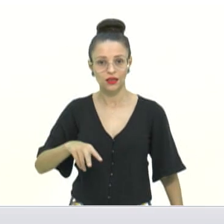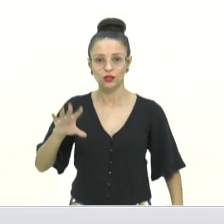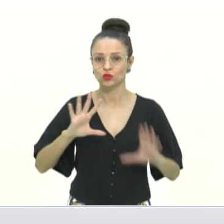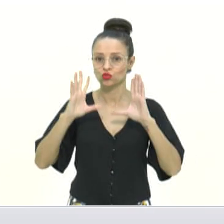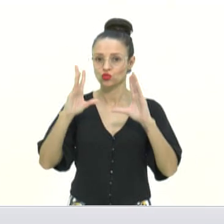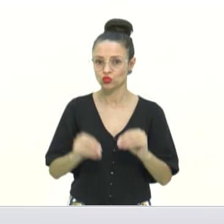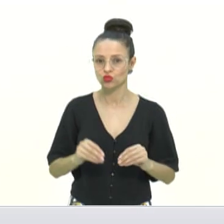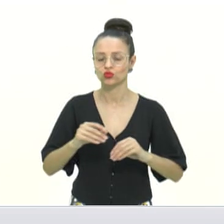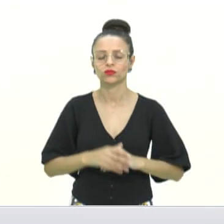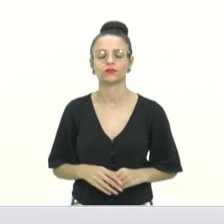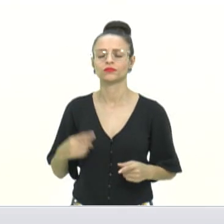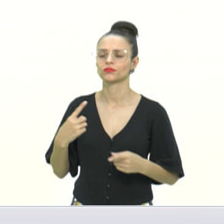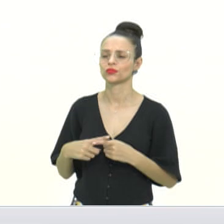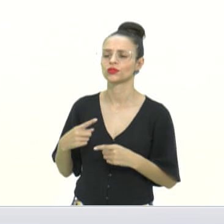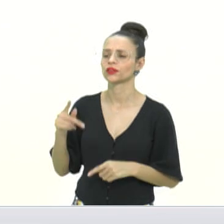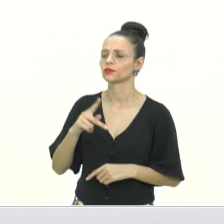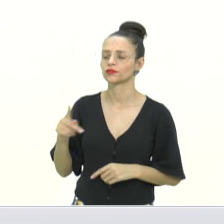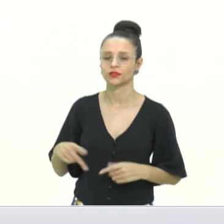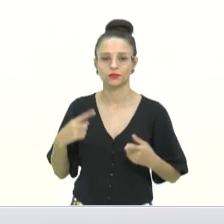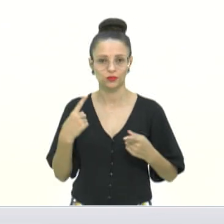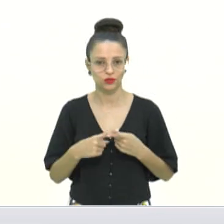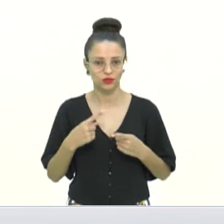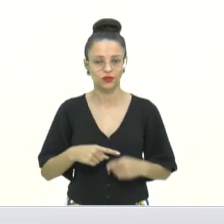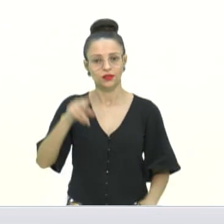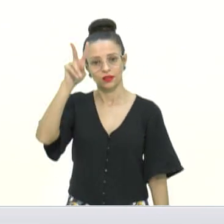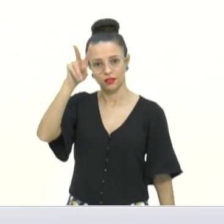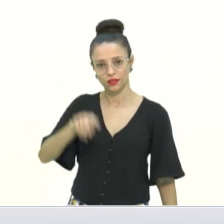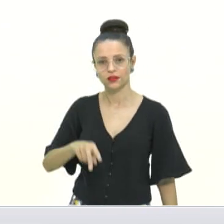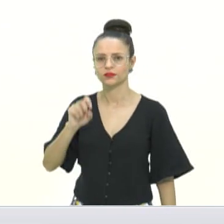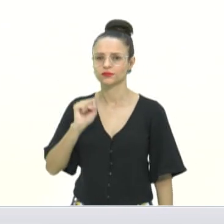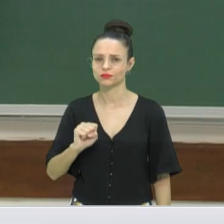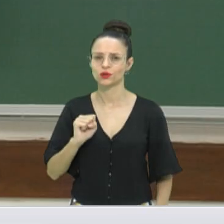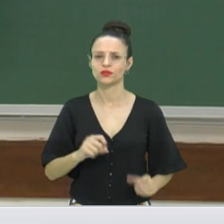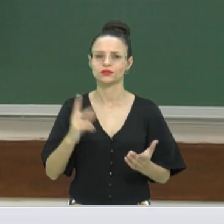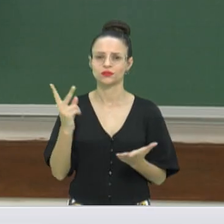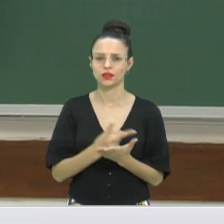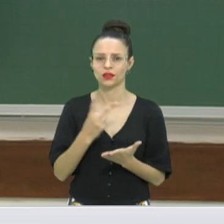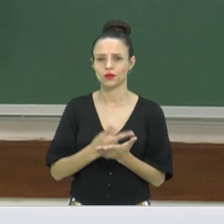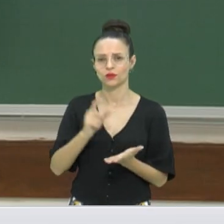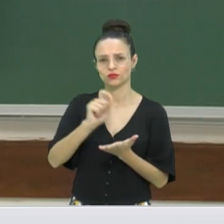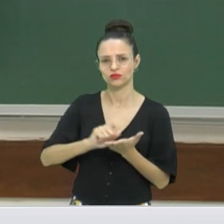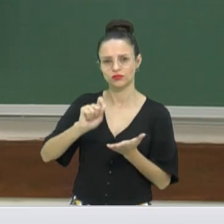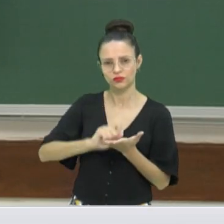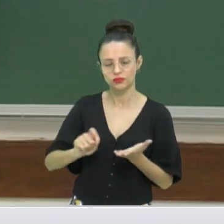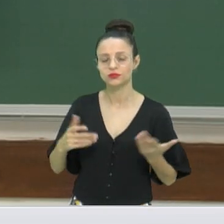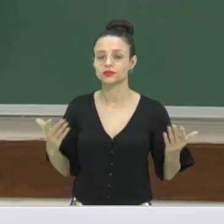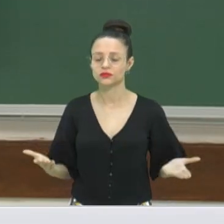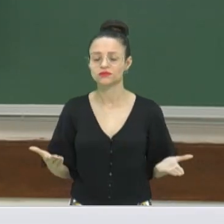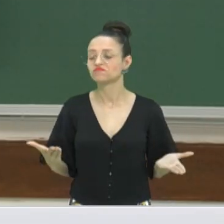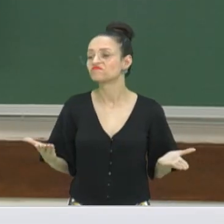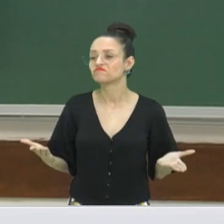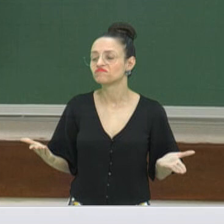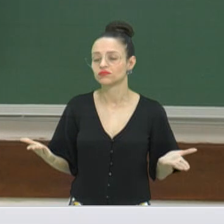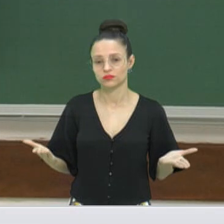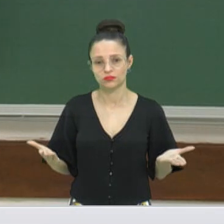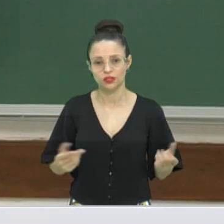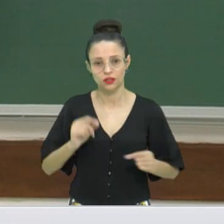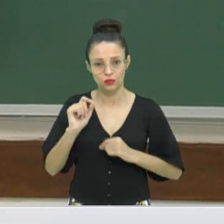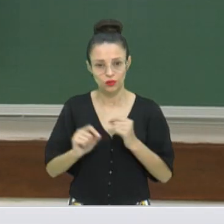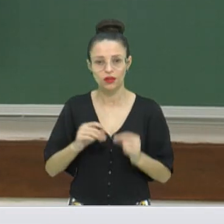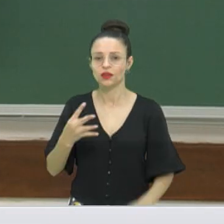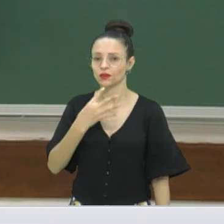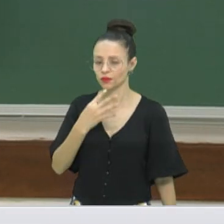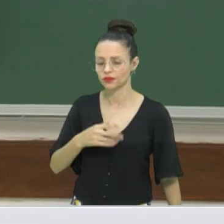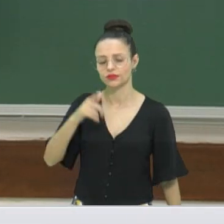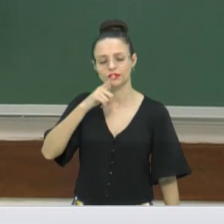inteira. Por quê, professora? Porque lá pode ter erro ortográfico. E o que, que tem isso? Quem conhece